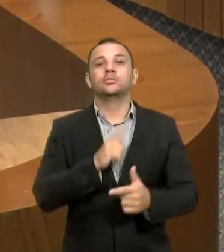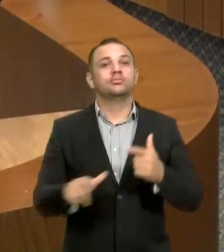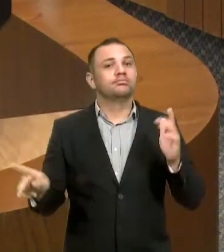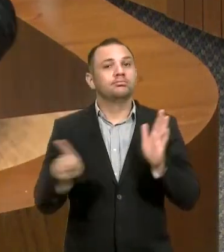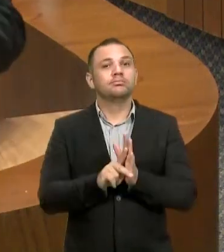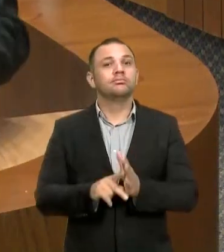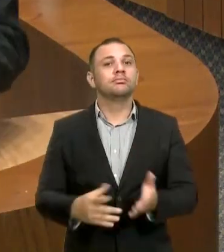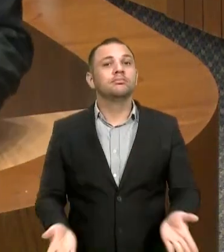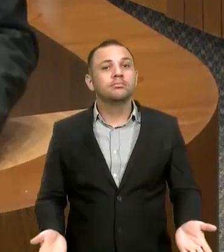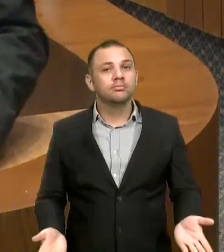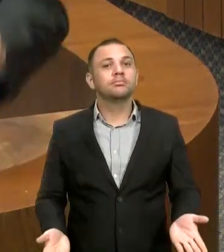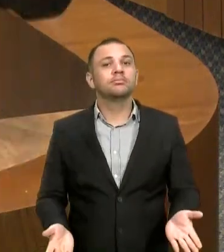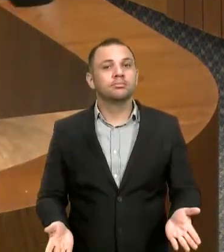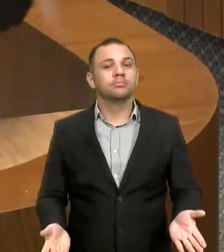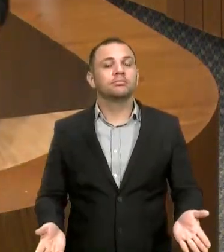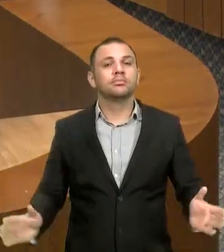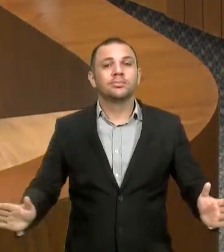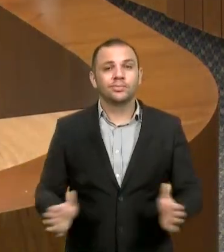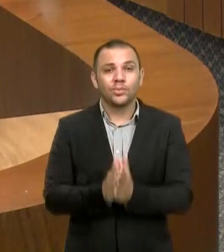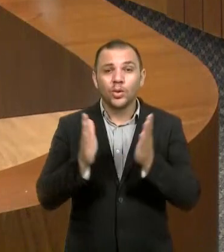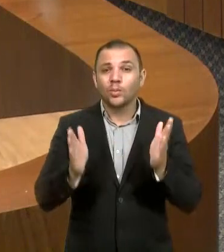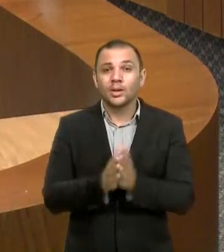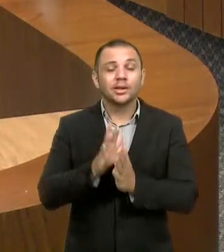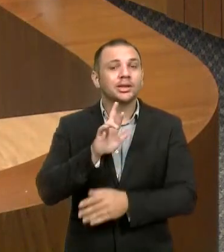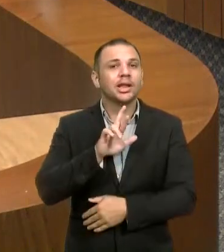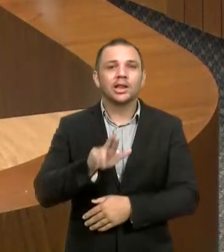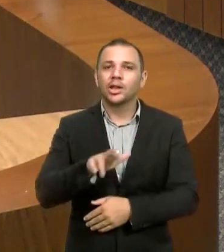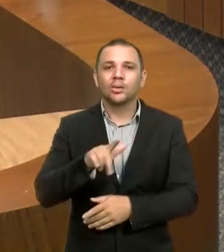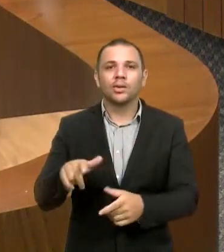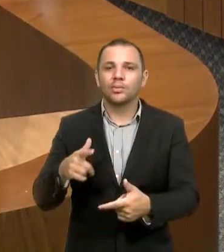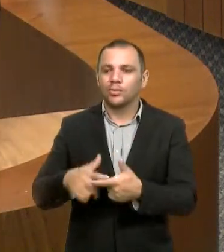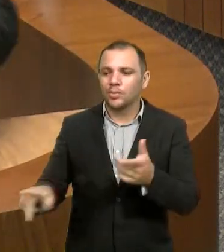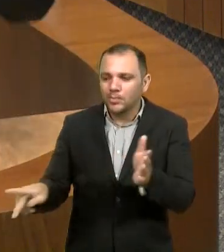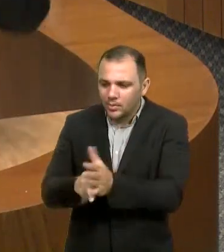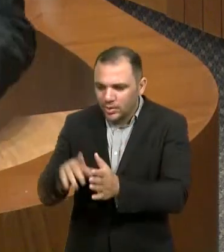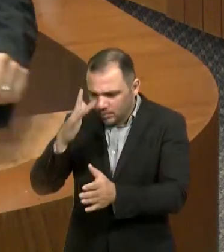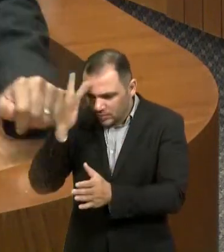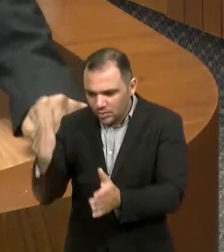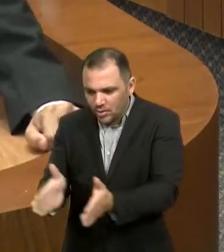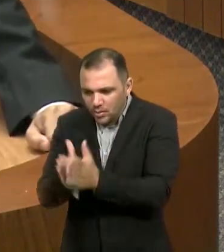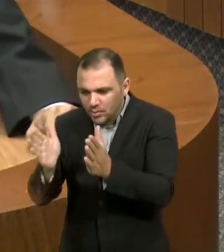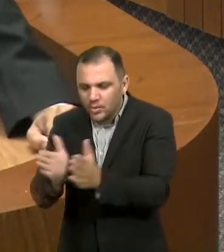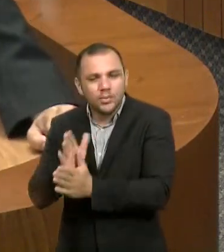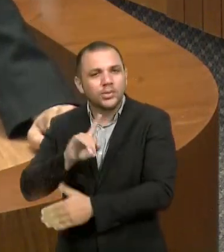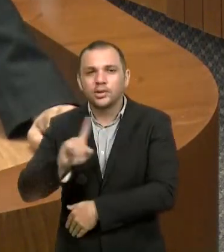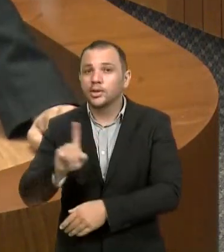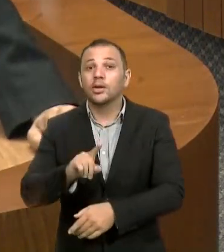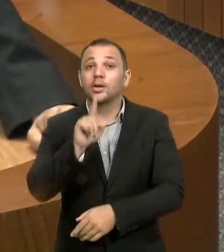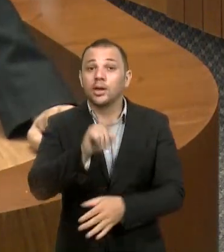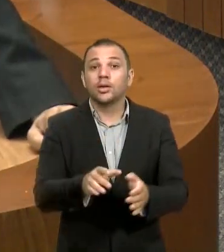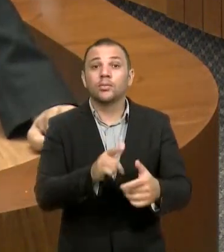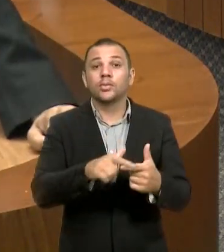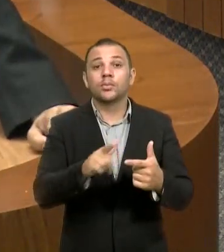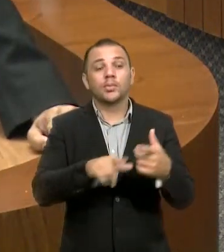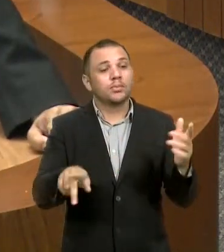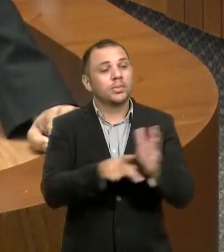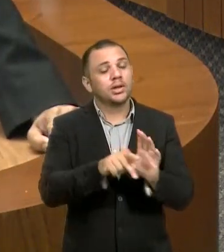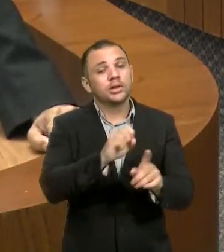A pobreza, ela não é um problema só dos pobres, é um problema de toda a sociedade.